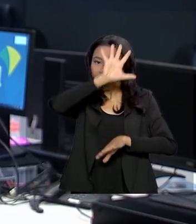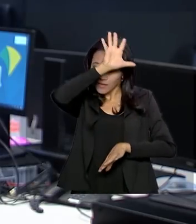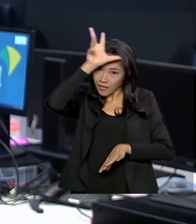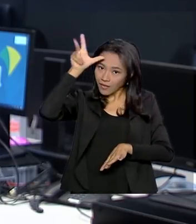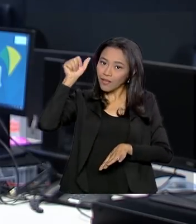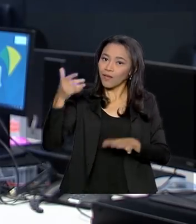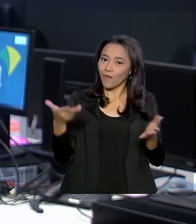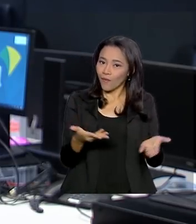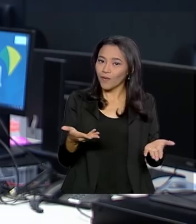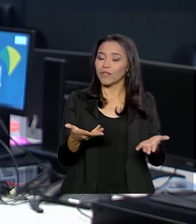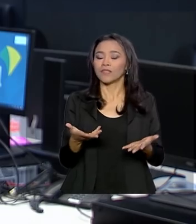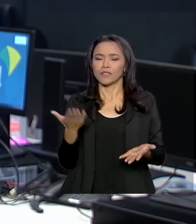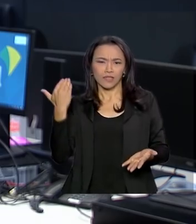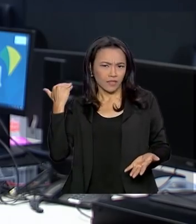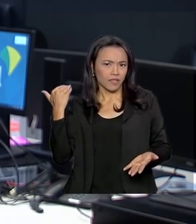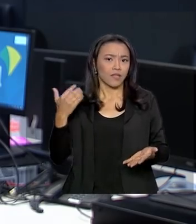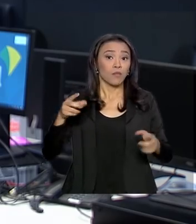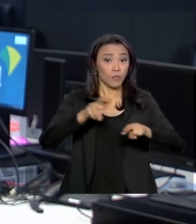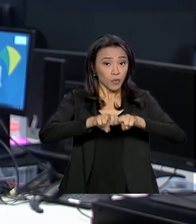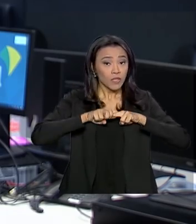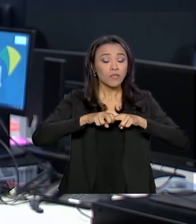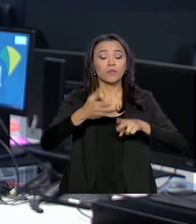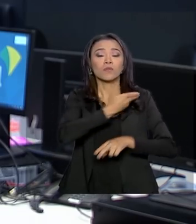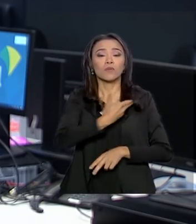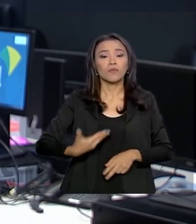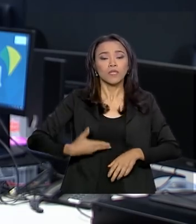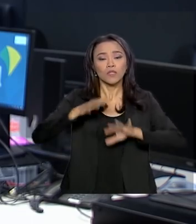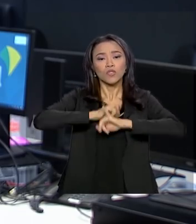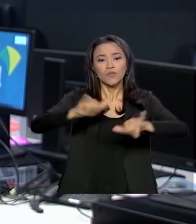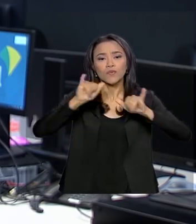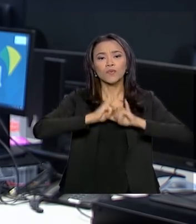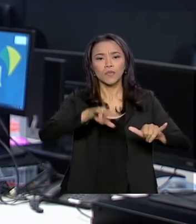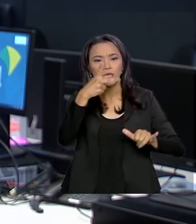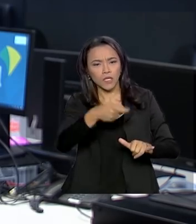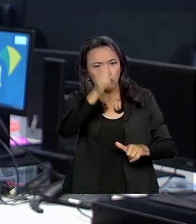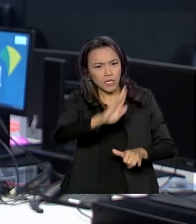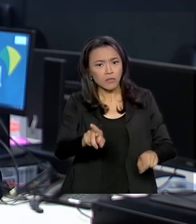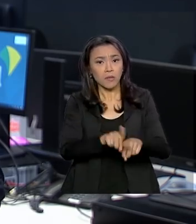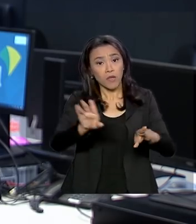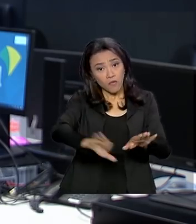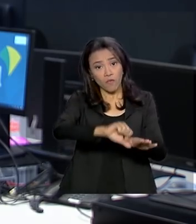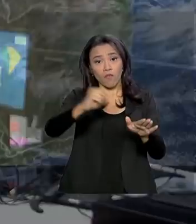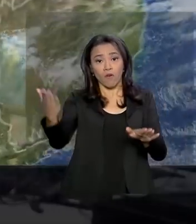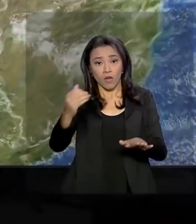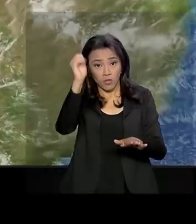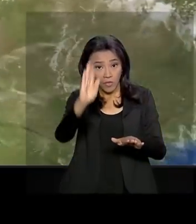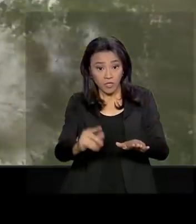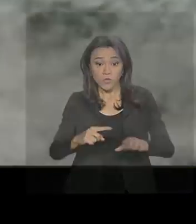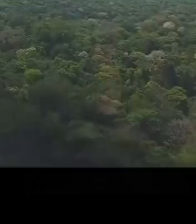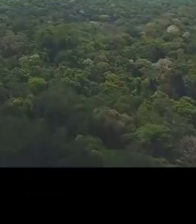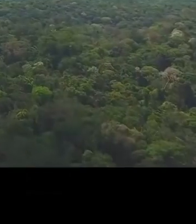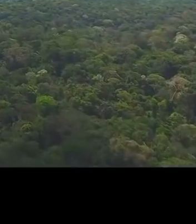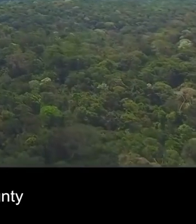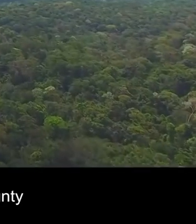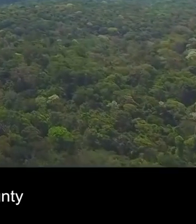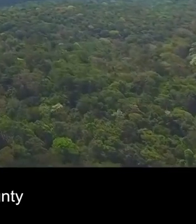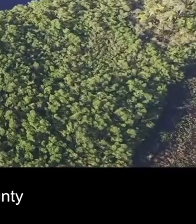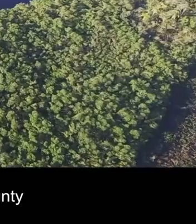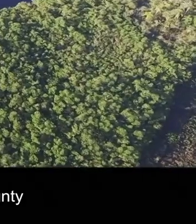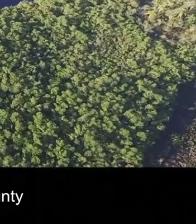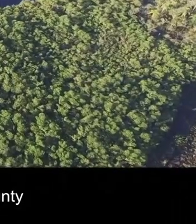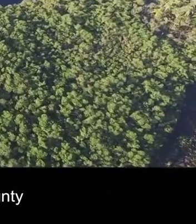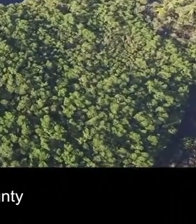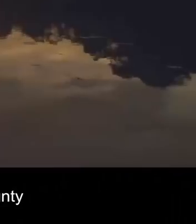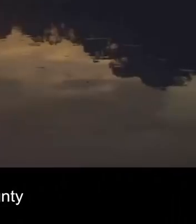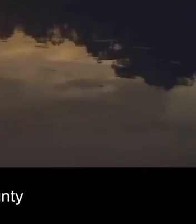lança nesta quinta-feira uma campanha publicitária nacional e internacional com o objetivo de reafirmar a soberania do país em relação